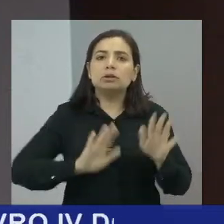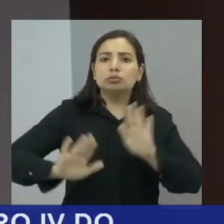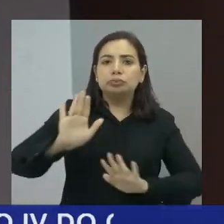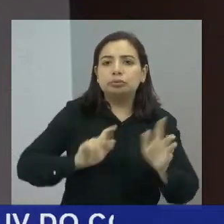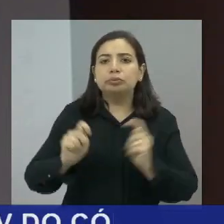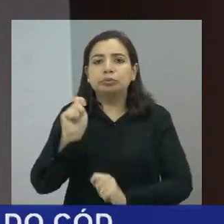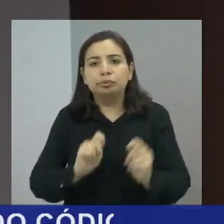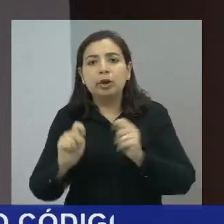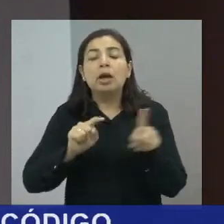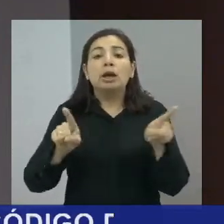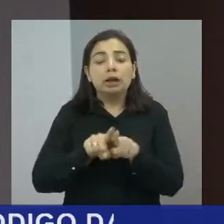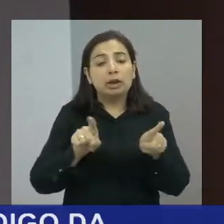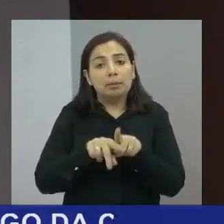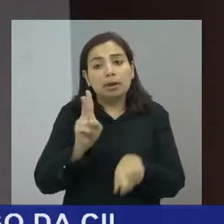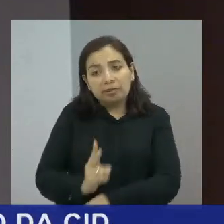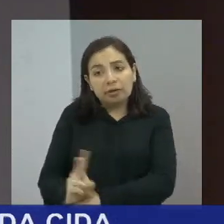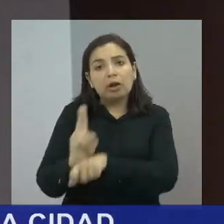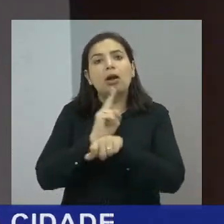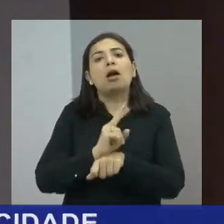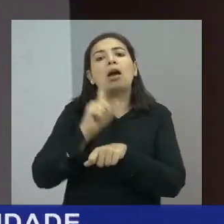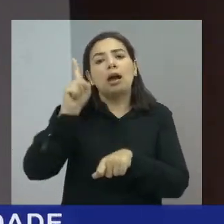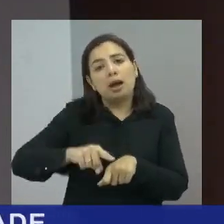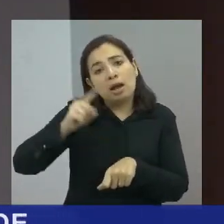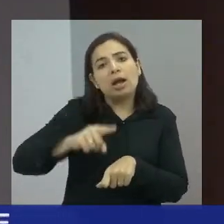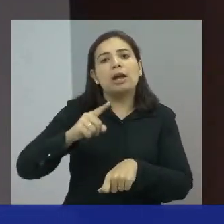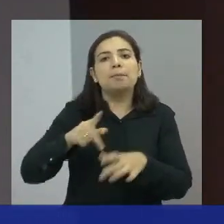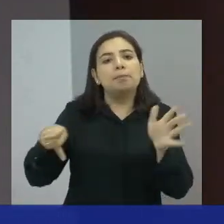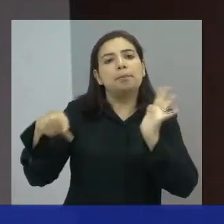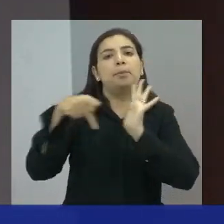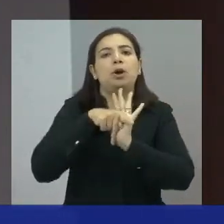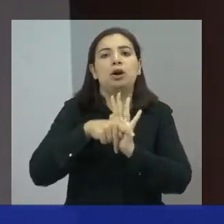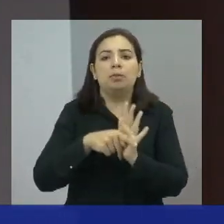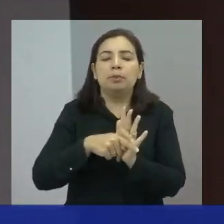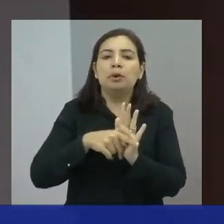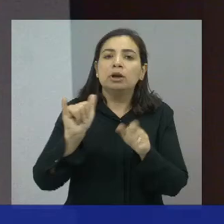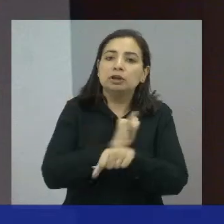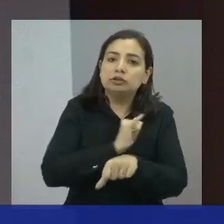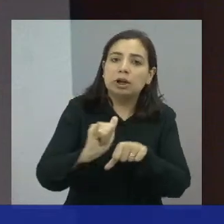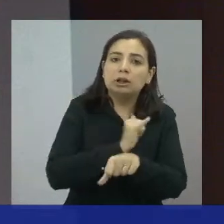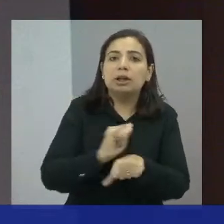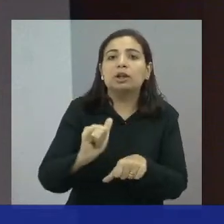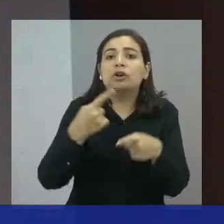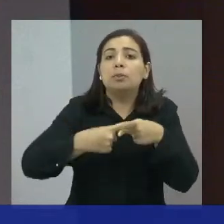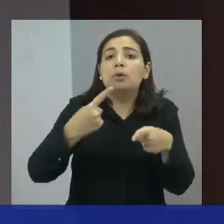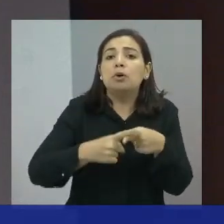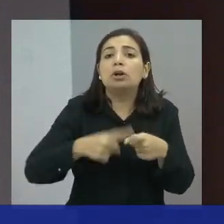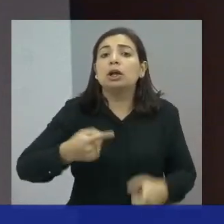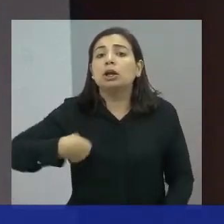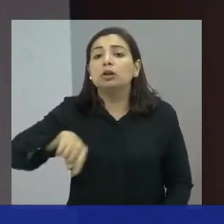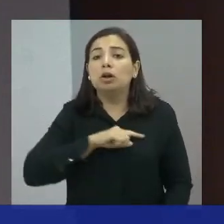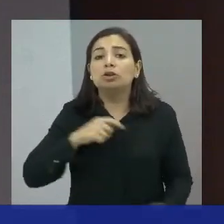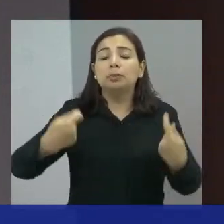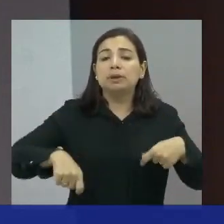também uma ferramenta pedagógica para que a gente chegue naquela cidade que a gente quer no futuro.